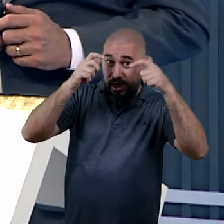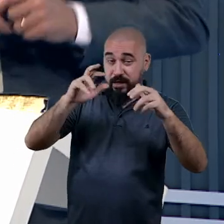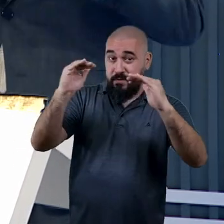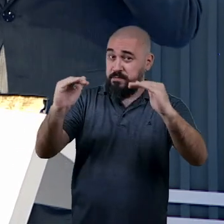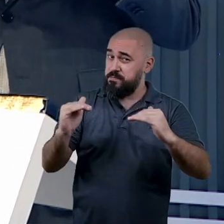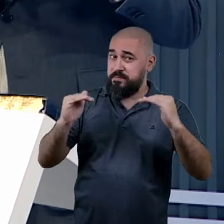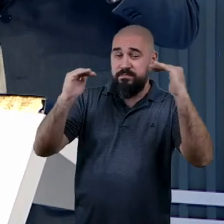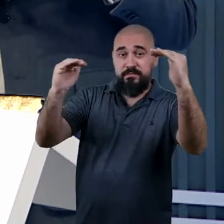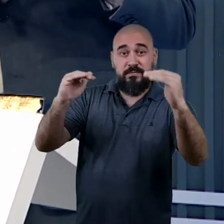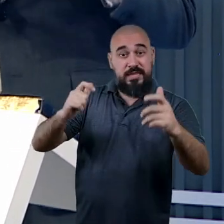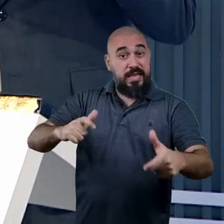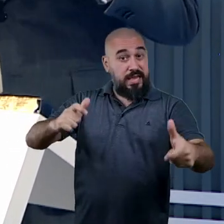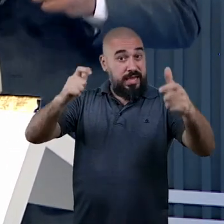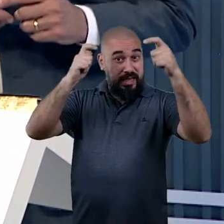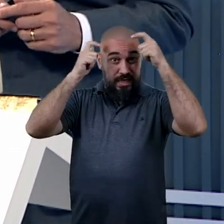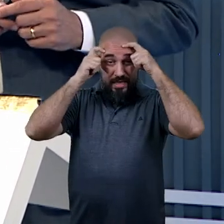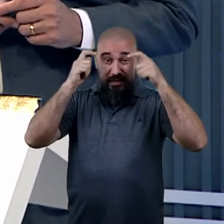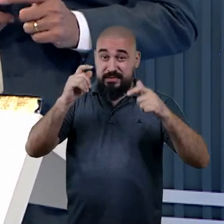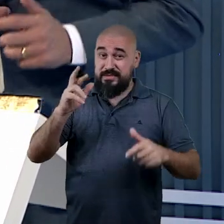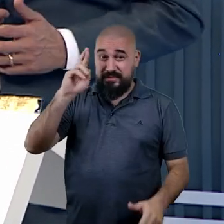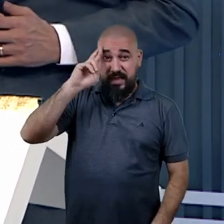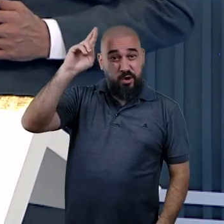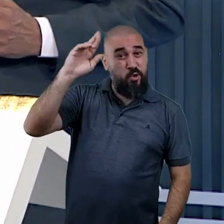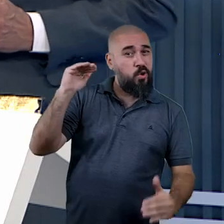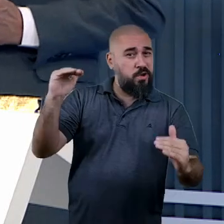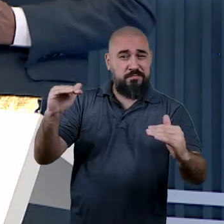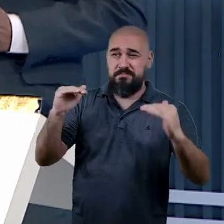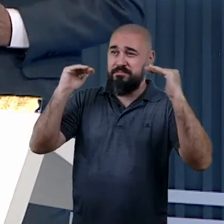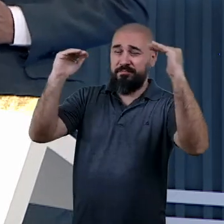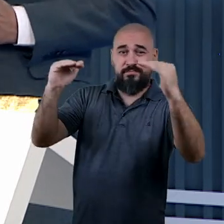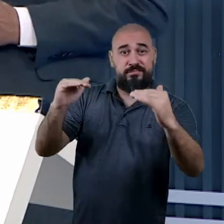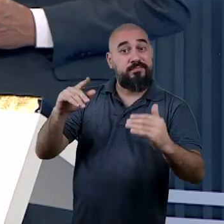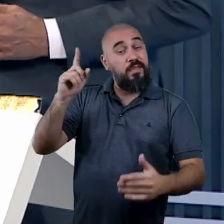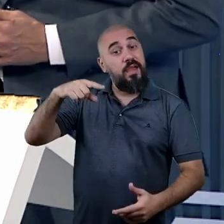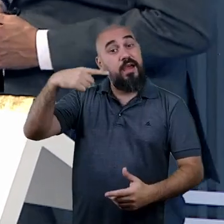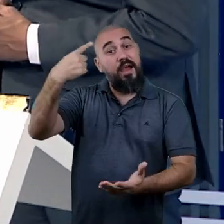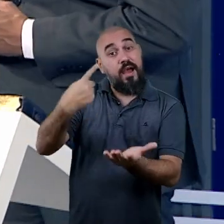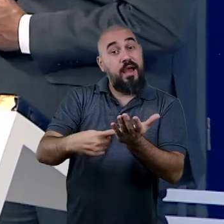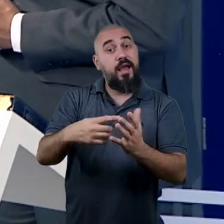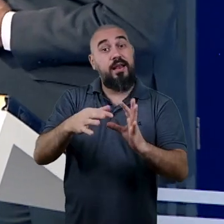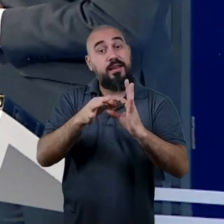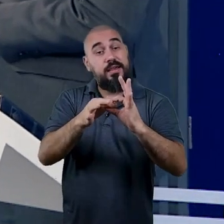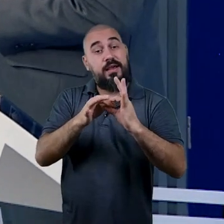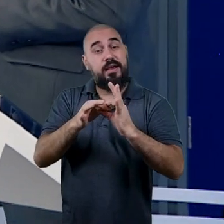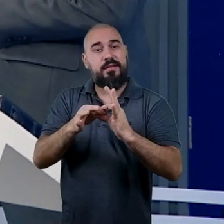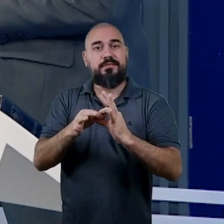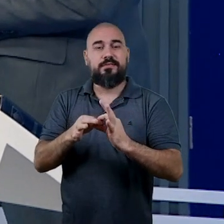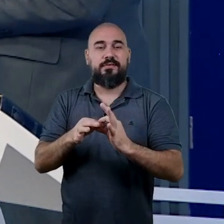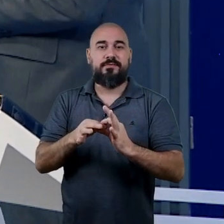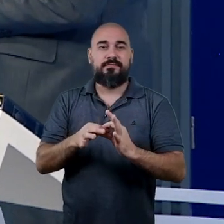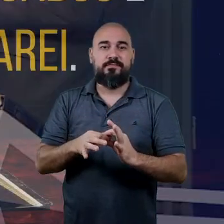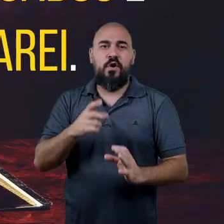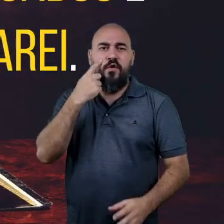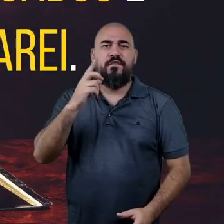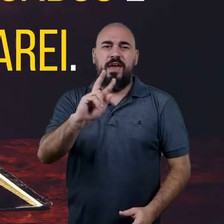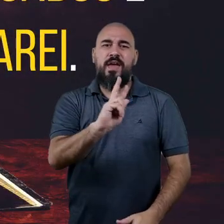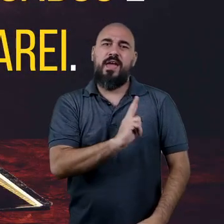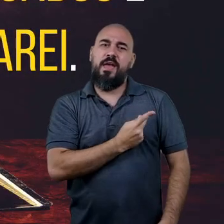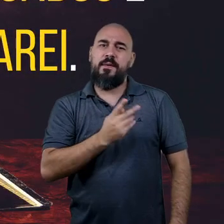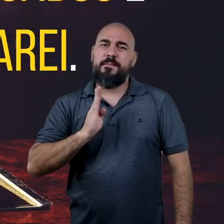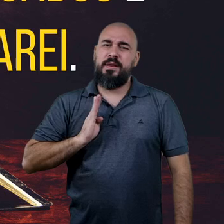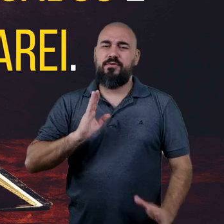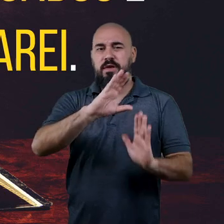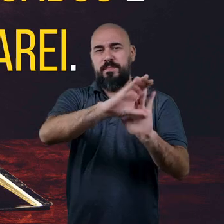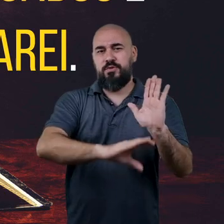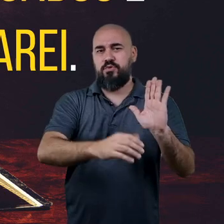Senhores, porque é a aliança que ele estabelece com os seres humanos. Veja comigo o que está em Hebreus capítulo 10, versículo